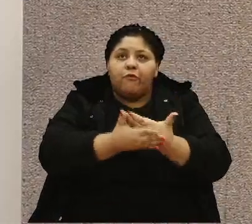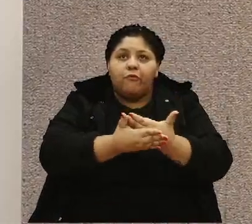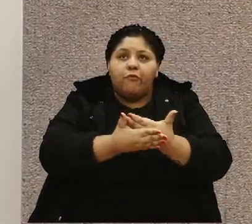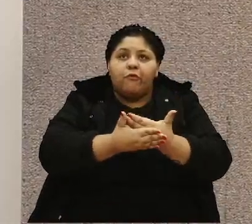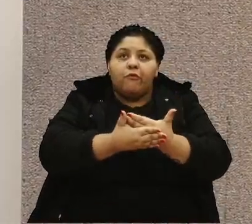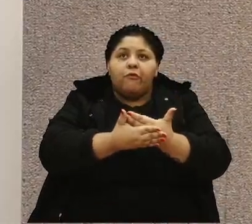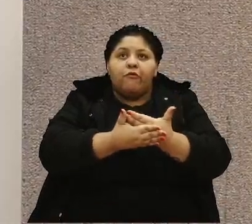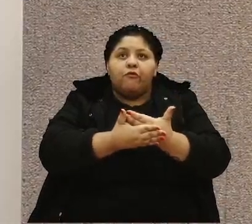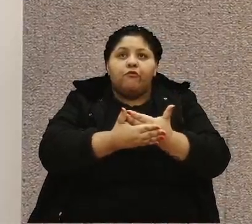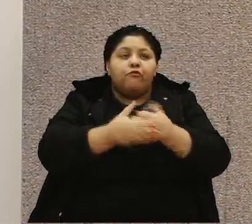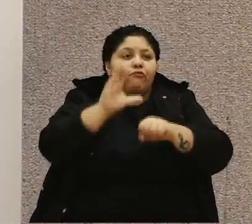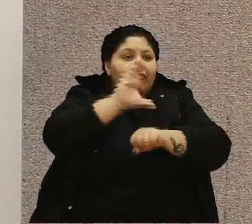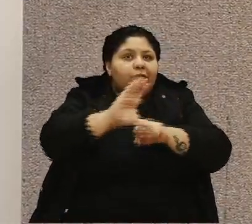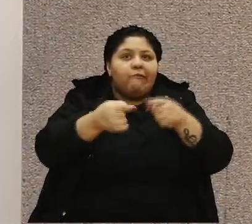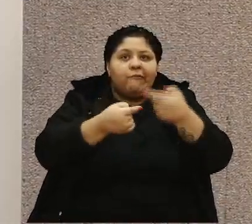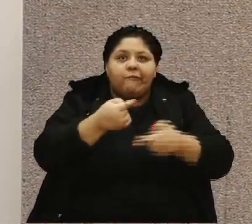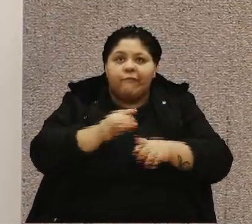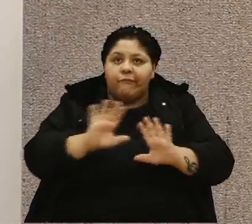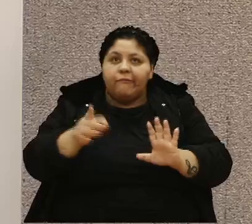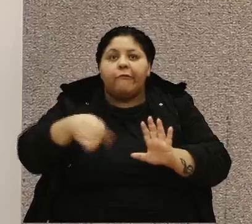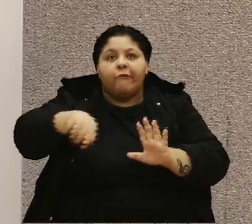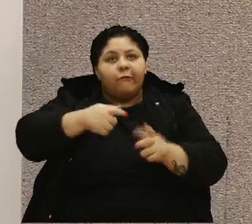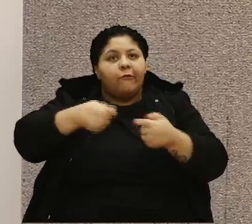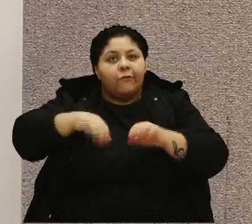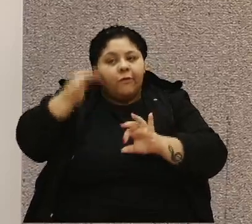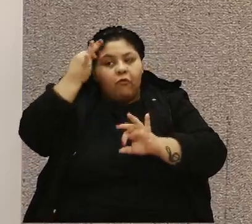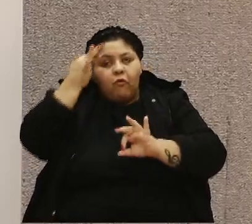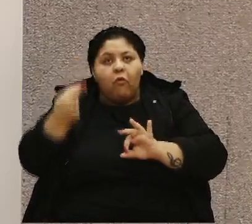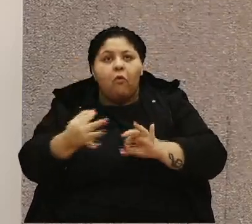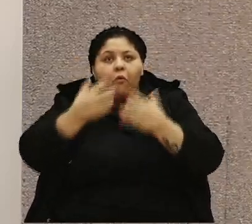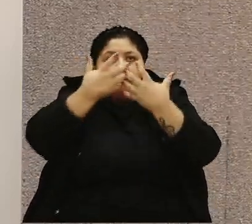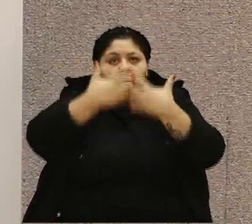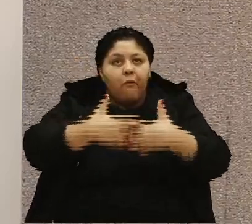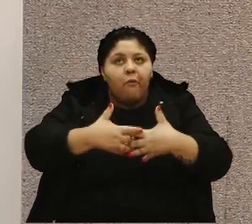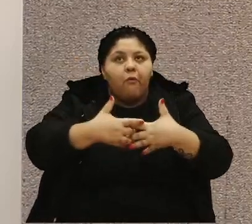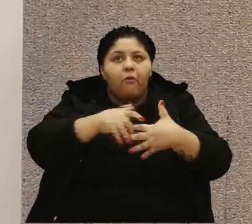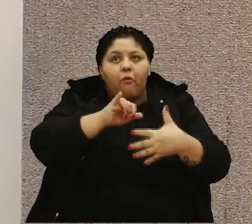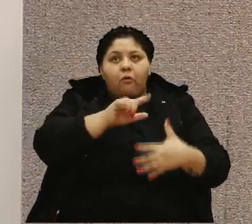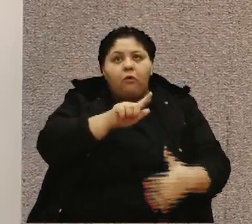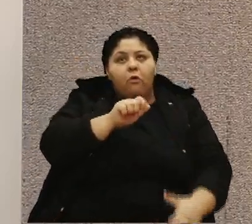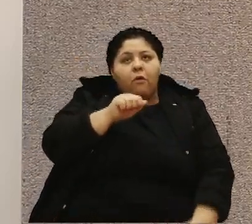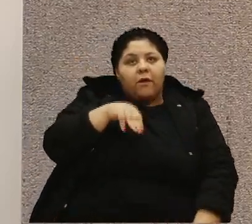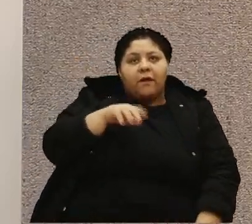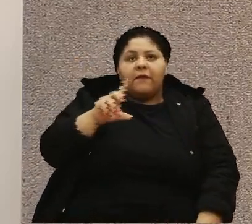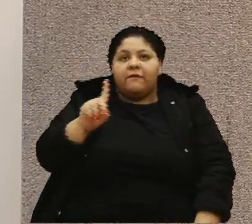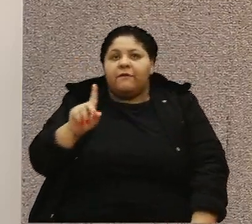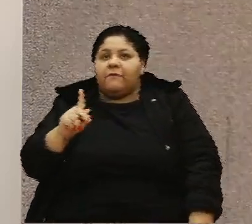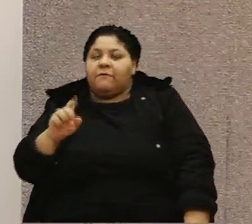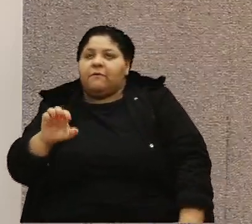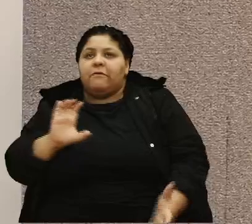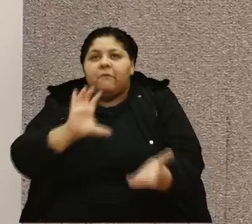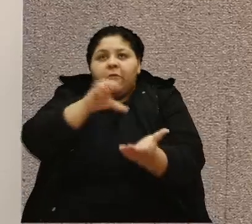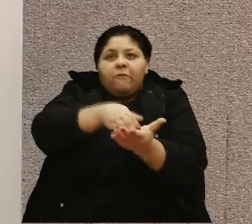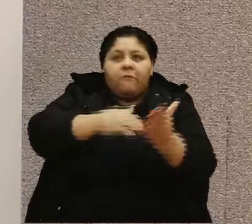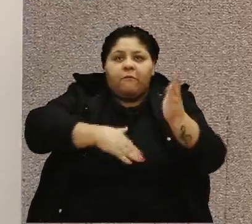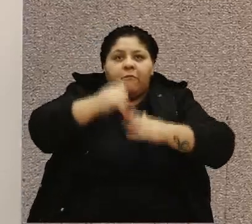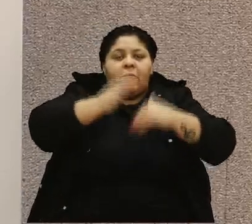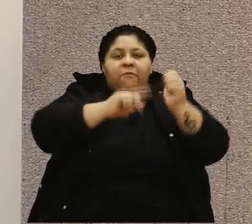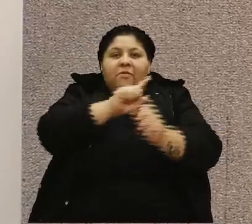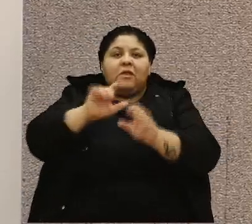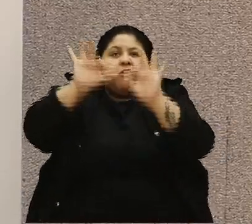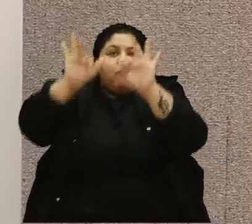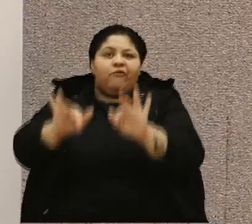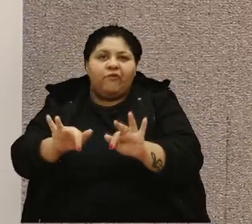origem e tudo é constitucional. Então, a gente precisa entender a função do IGAN e do DPM, que é órgão consultivo e não terminativo. Não é um